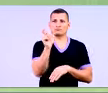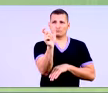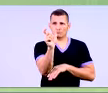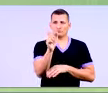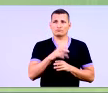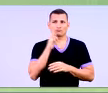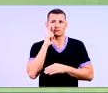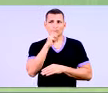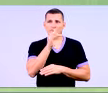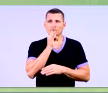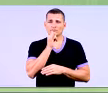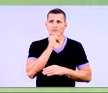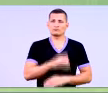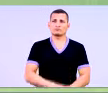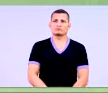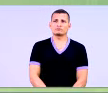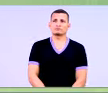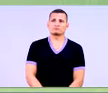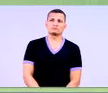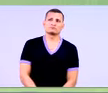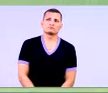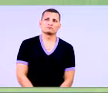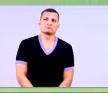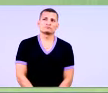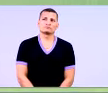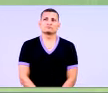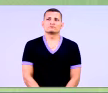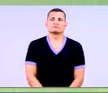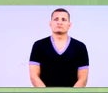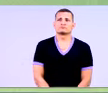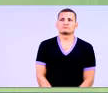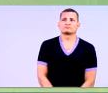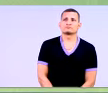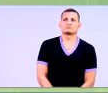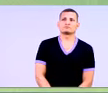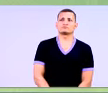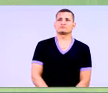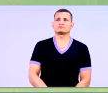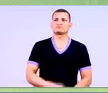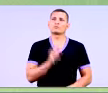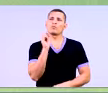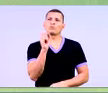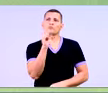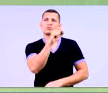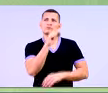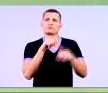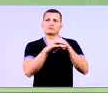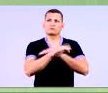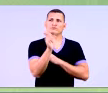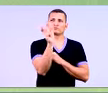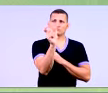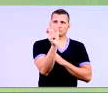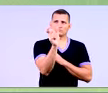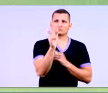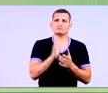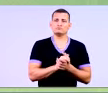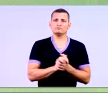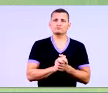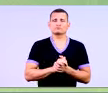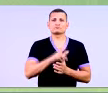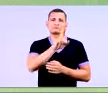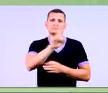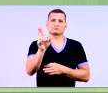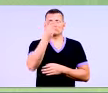exemplo aqui olha lá o que vai ser armazenada numa variável o nome de uma